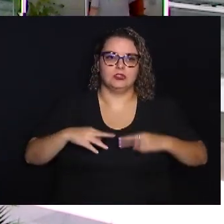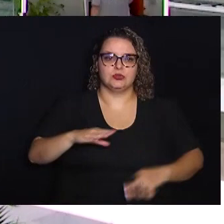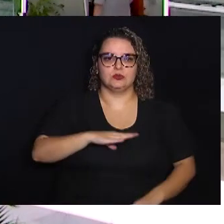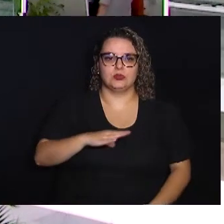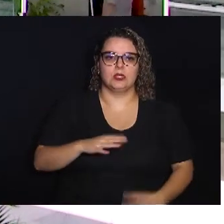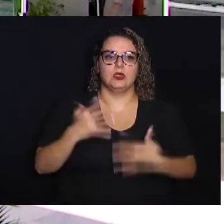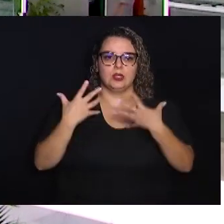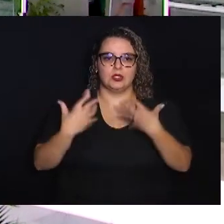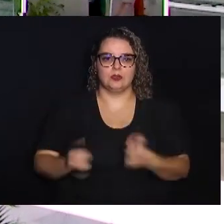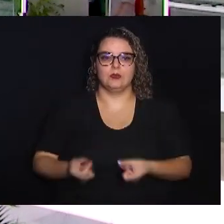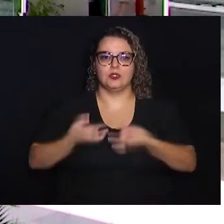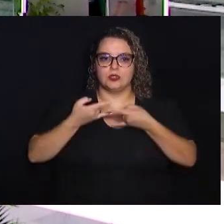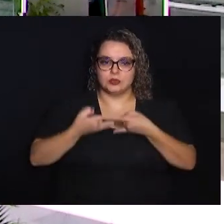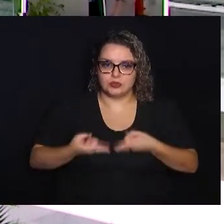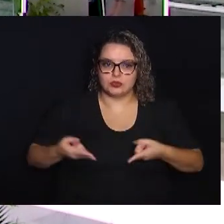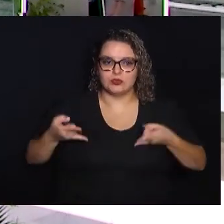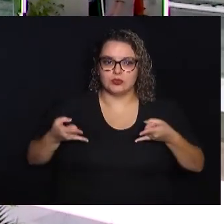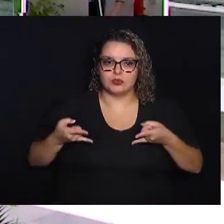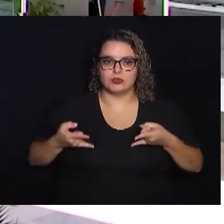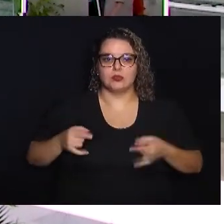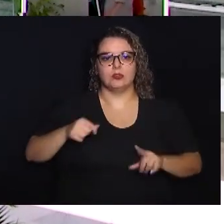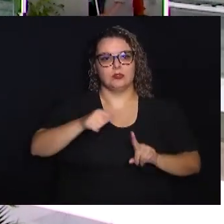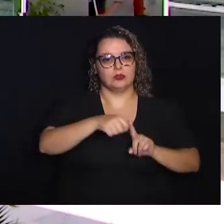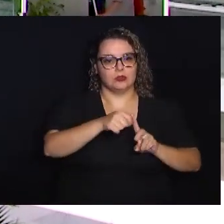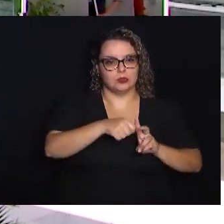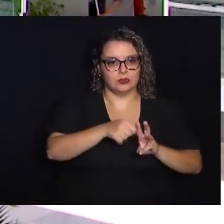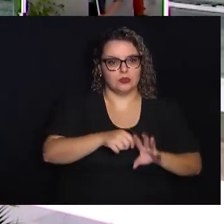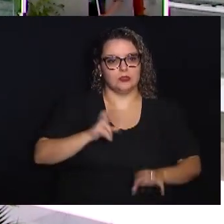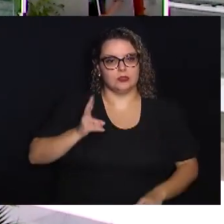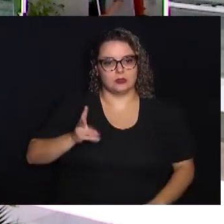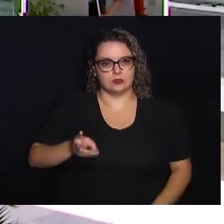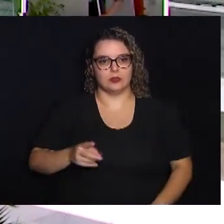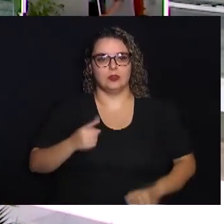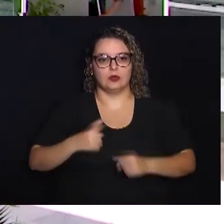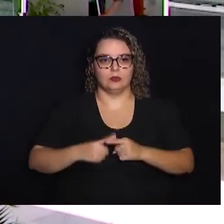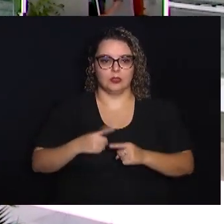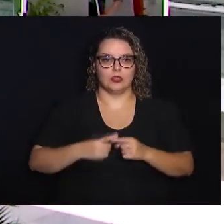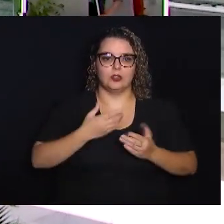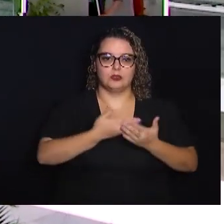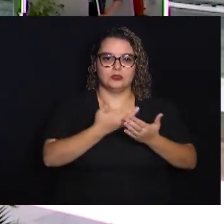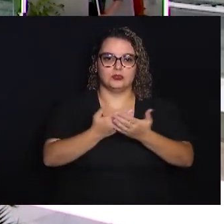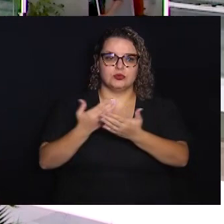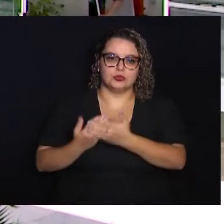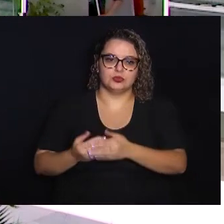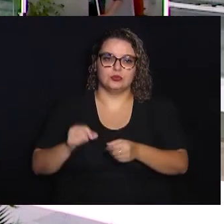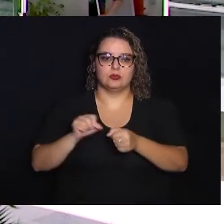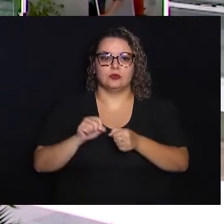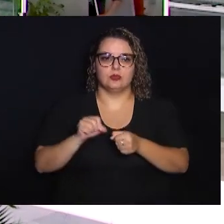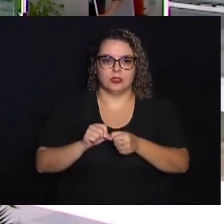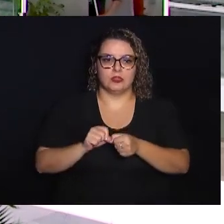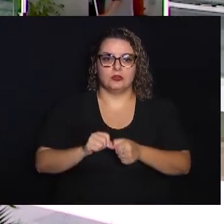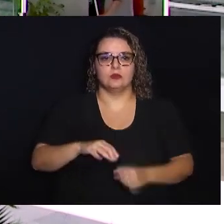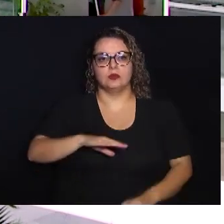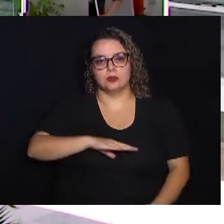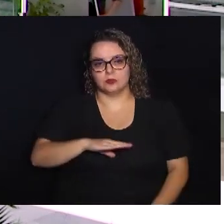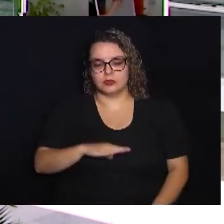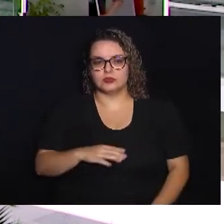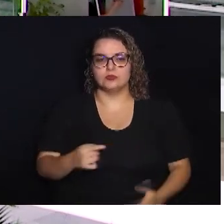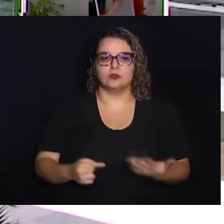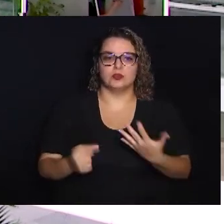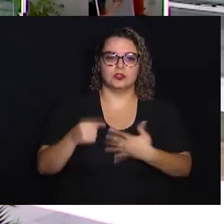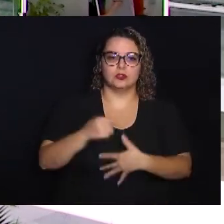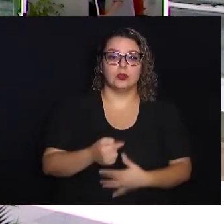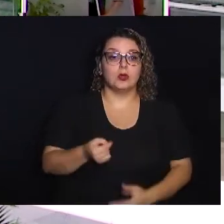receber absorventes mensalmente. Isso porque um estudo realizado pelo município apontou que